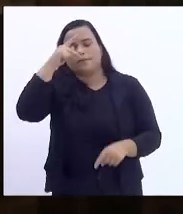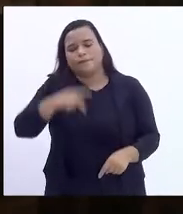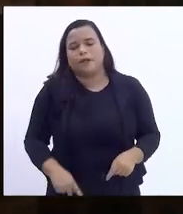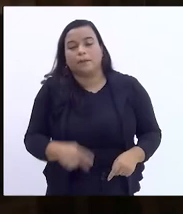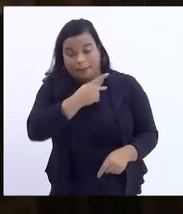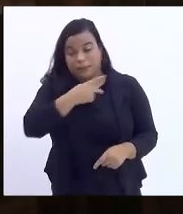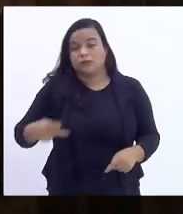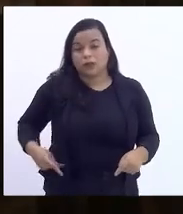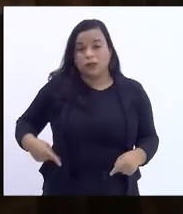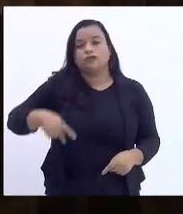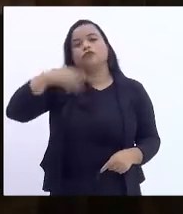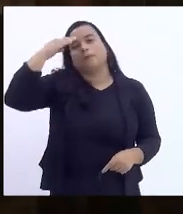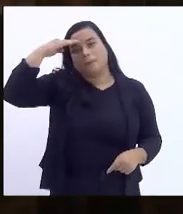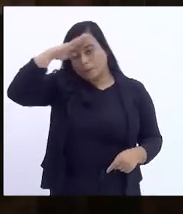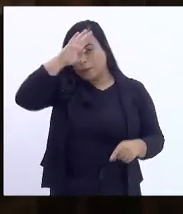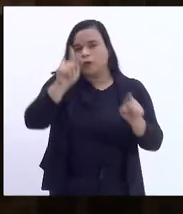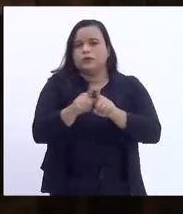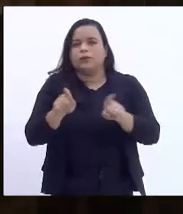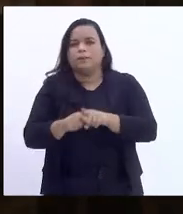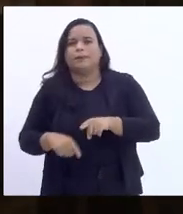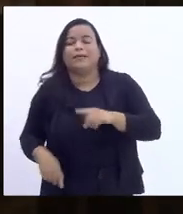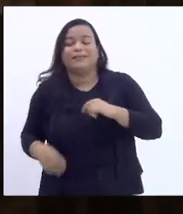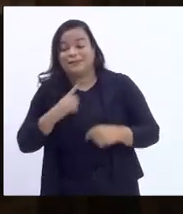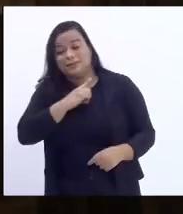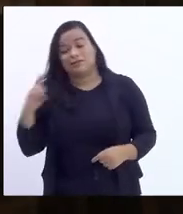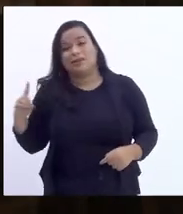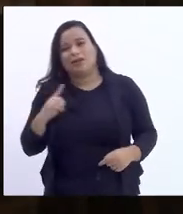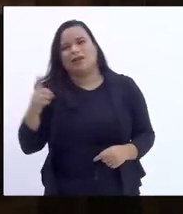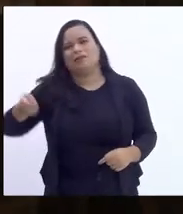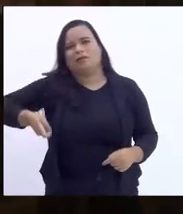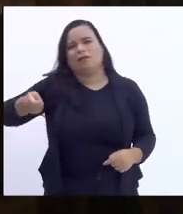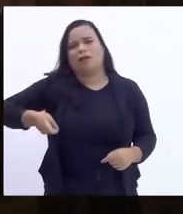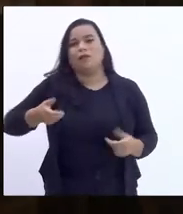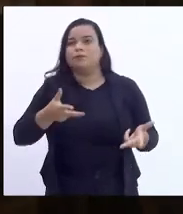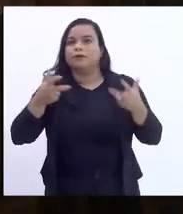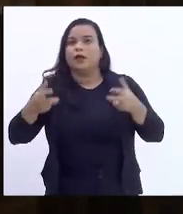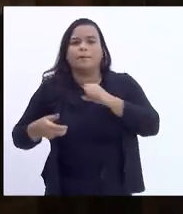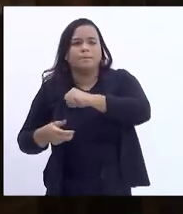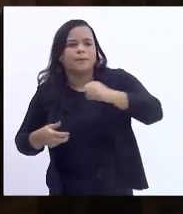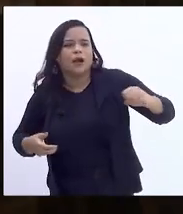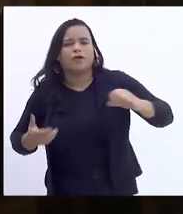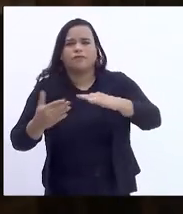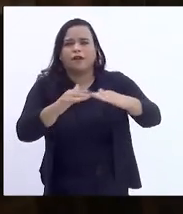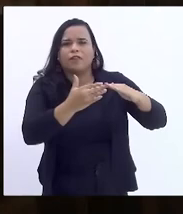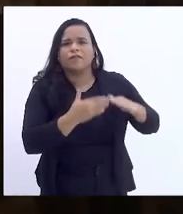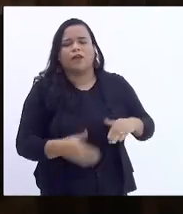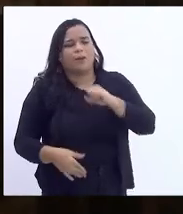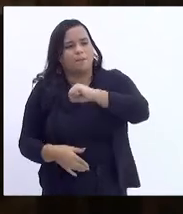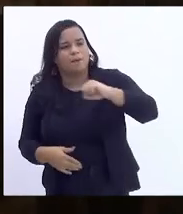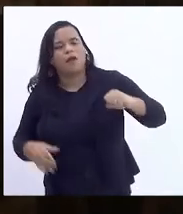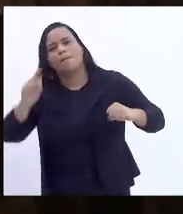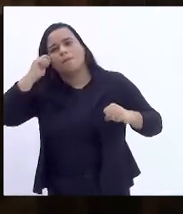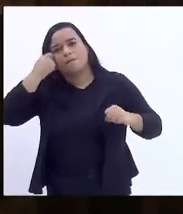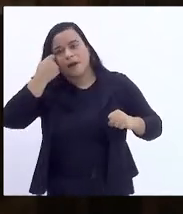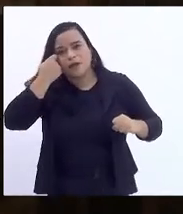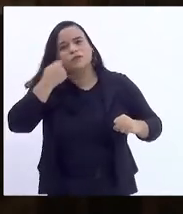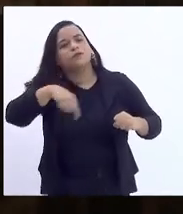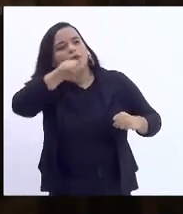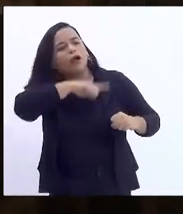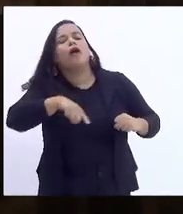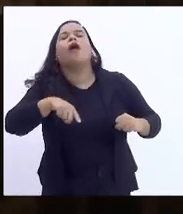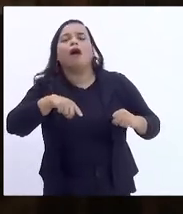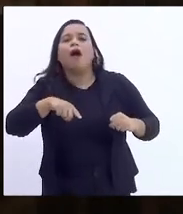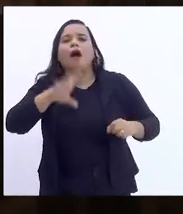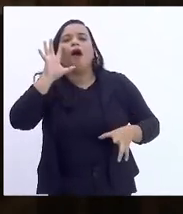extrema-direita perceberam que matar Preto favelado da voto da bastante foto infelizmente uma